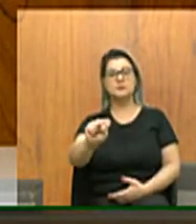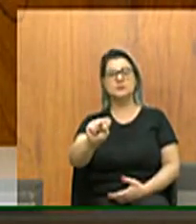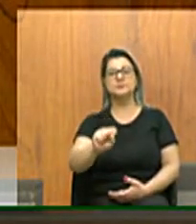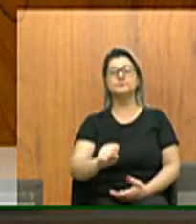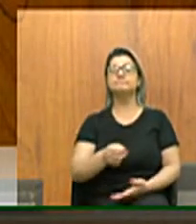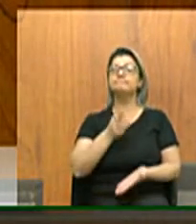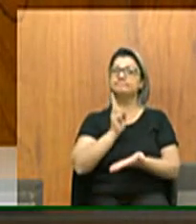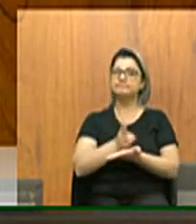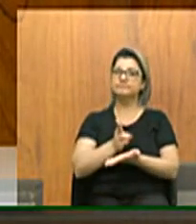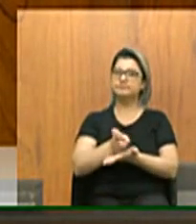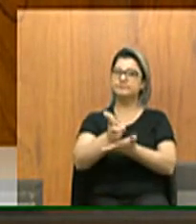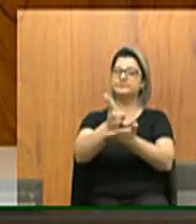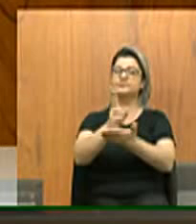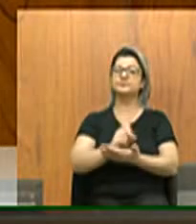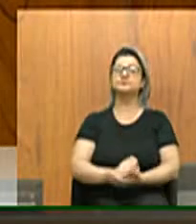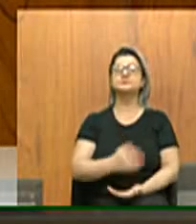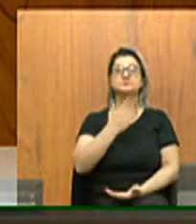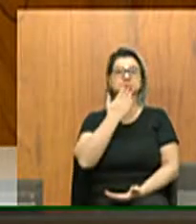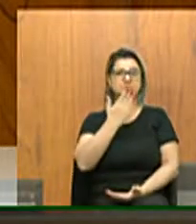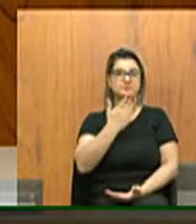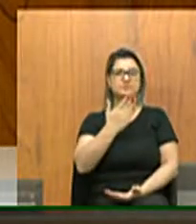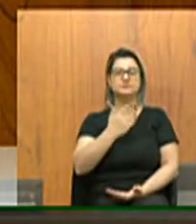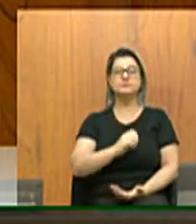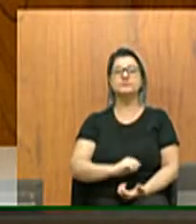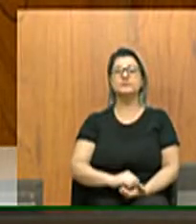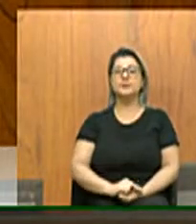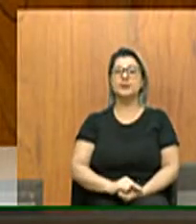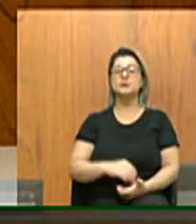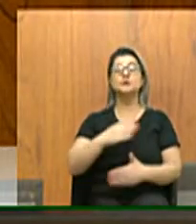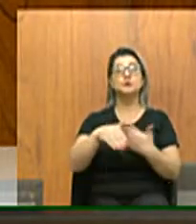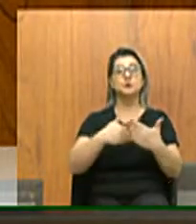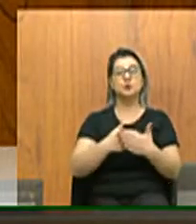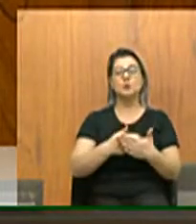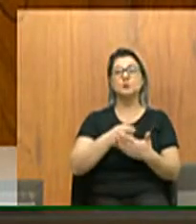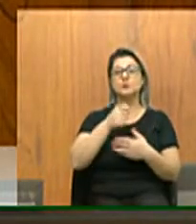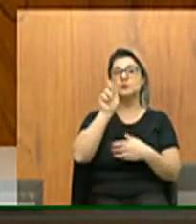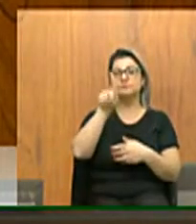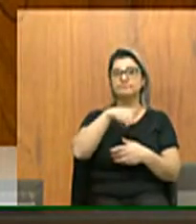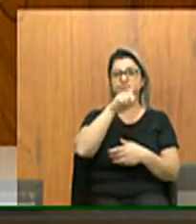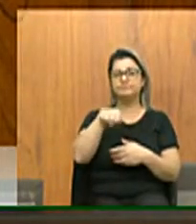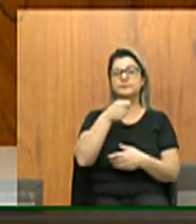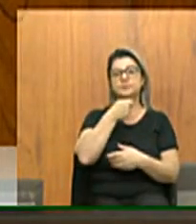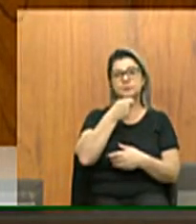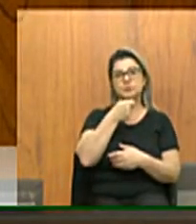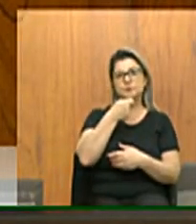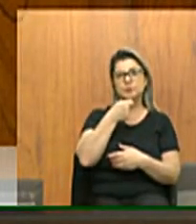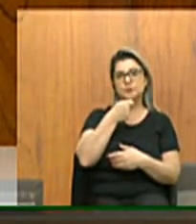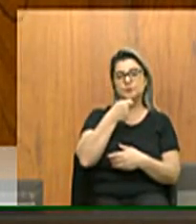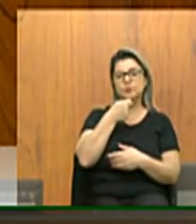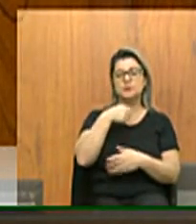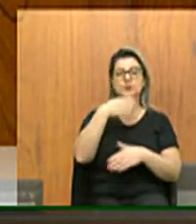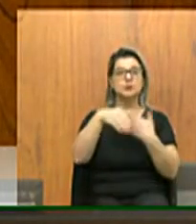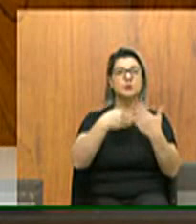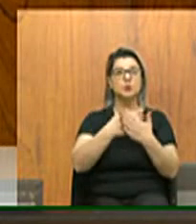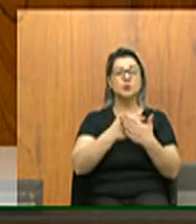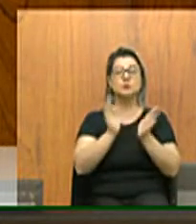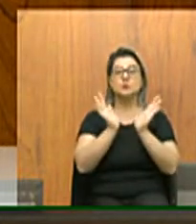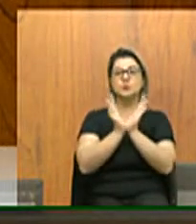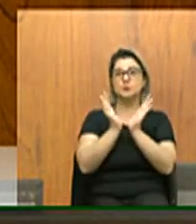Dando sequência, eu peço só a gentileza que todos mantenham os microfones desativados, todos os colegas deputados e